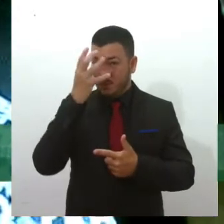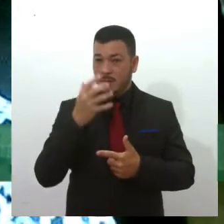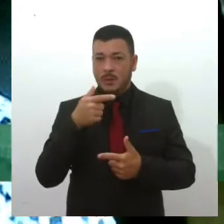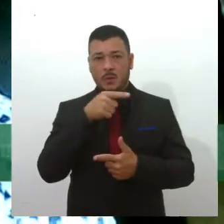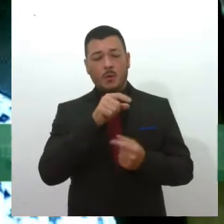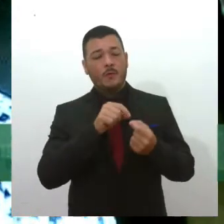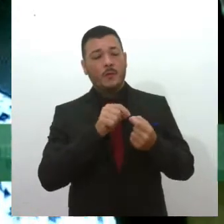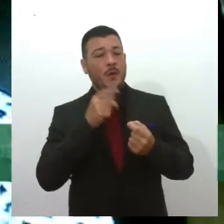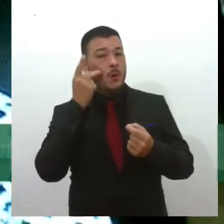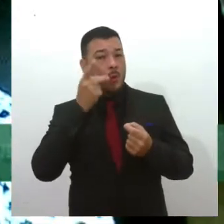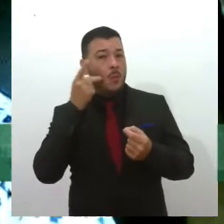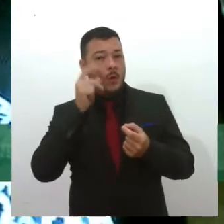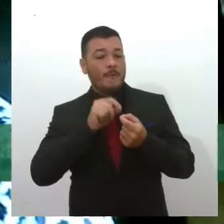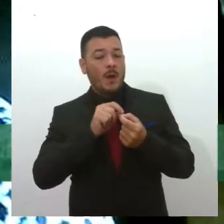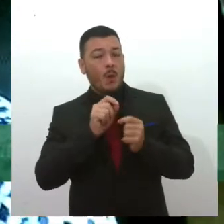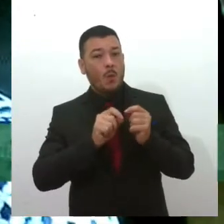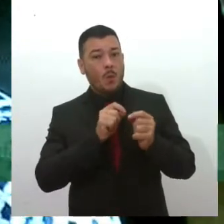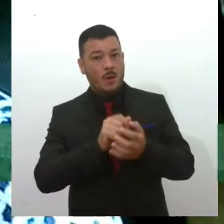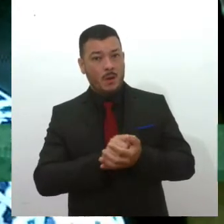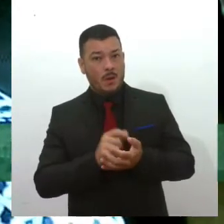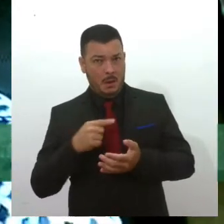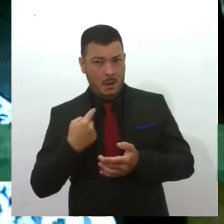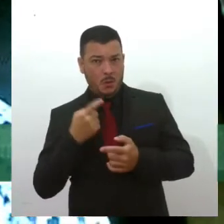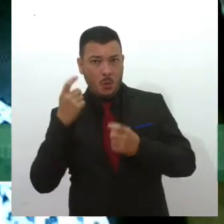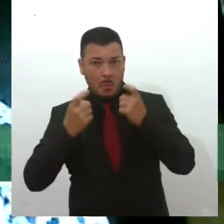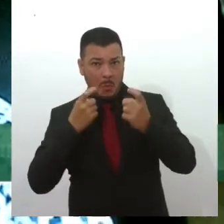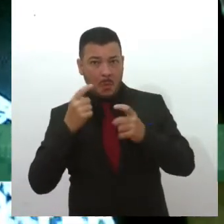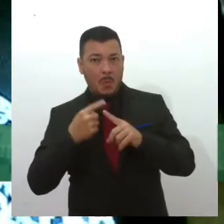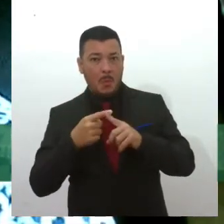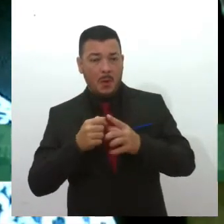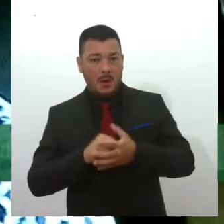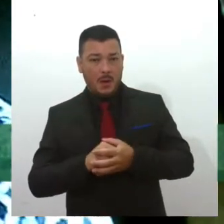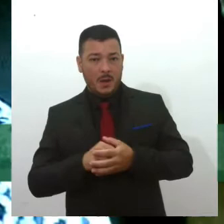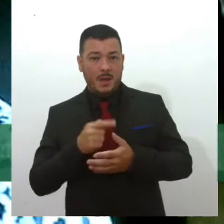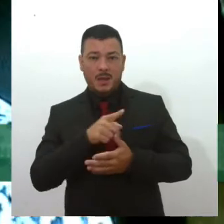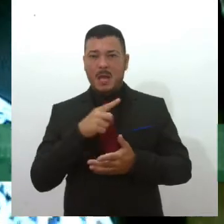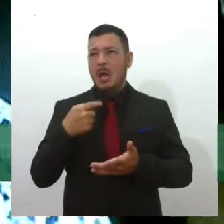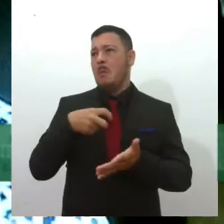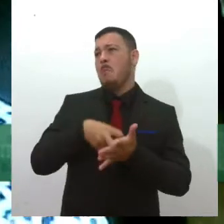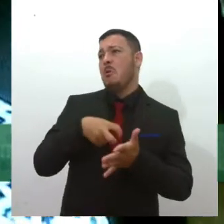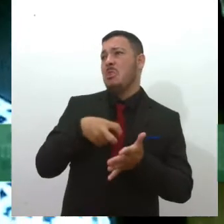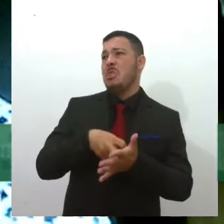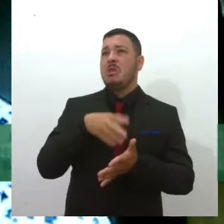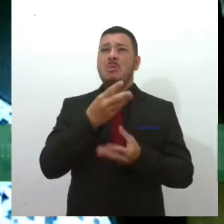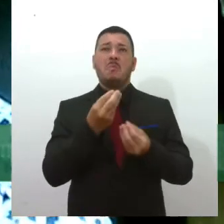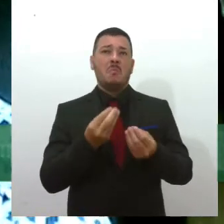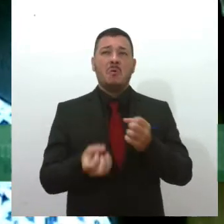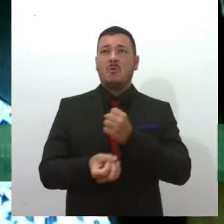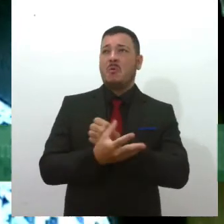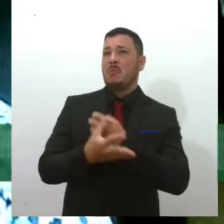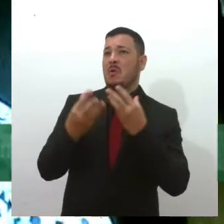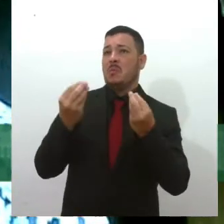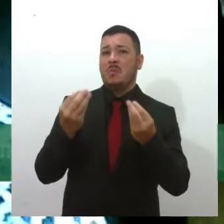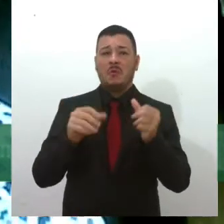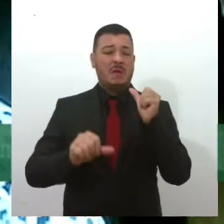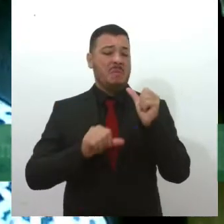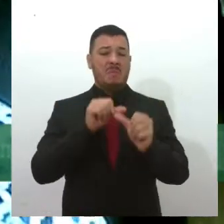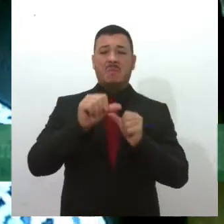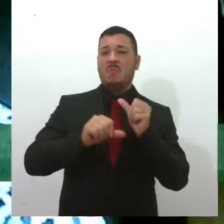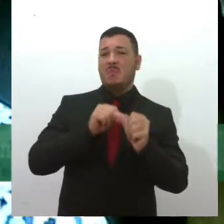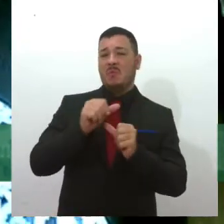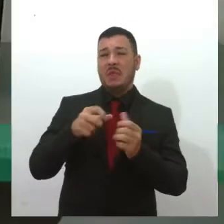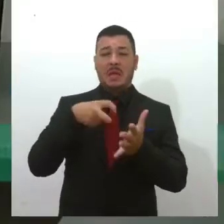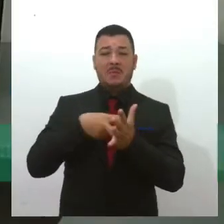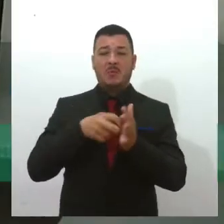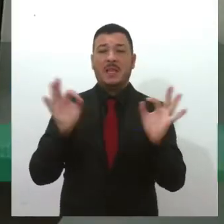fazendo? Ah, não, nosso problema é porque estamos punindo demais a corrupção no Brasil, vamos reverter isso e não punir